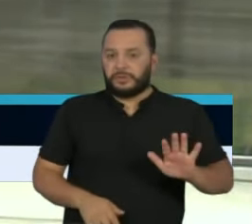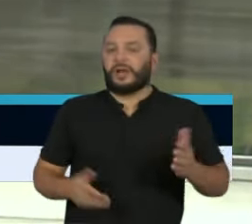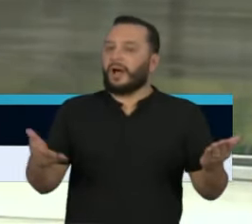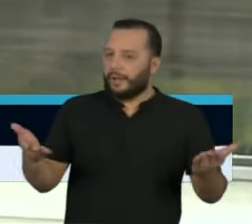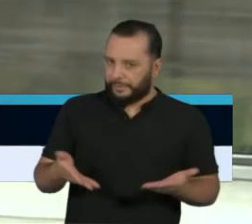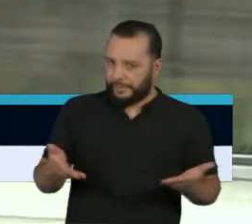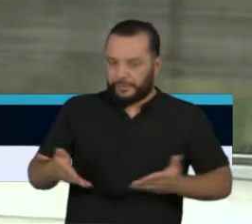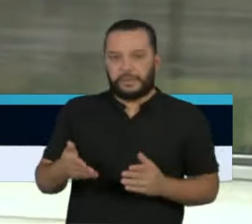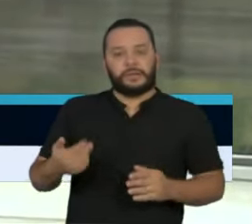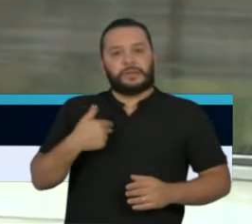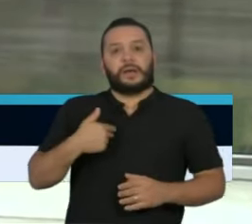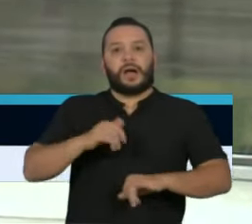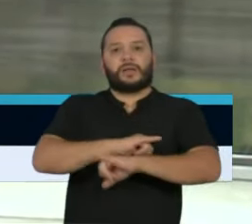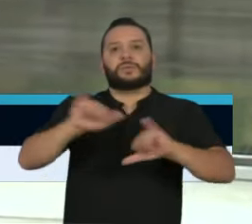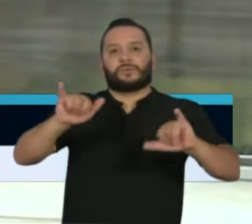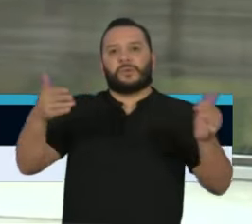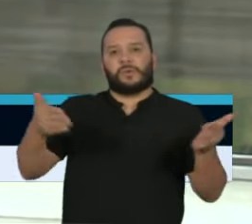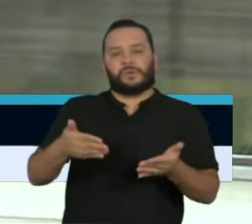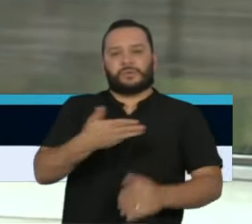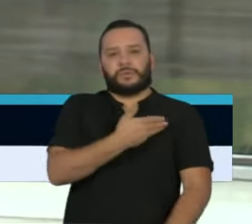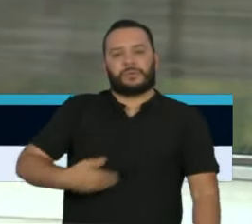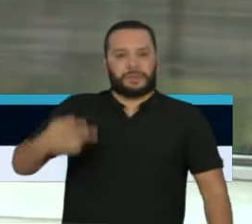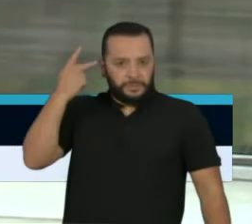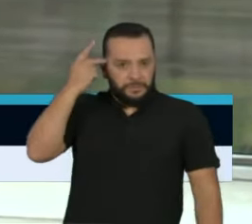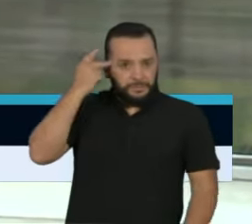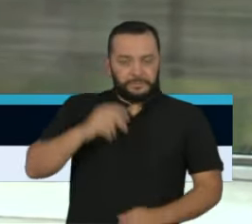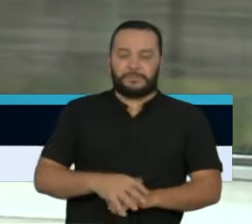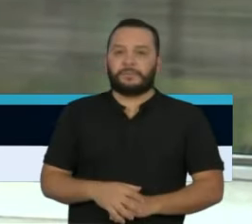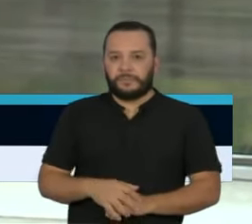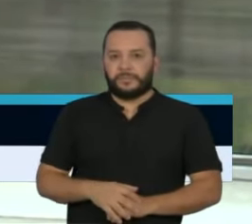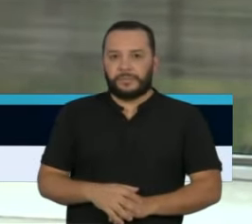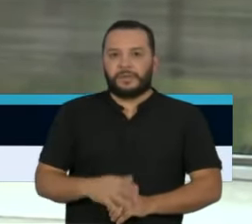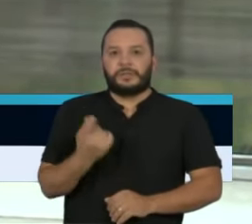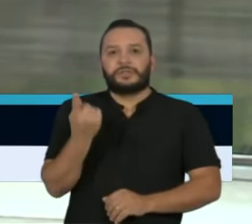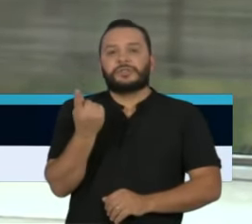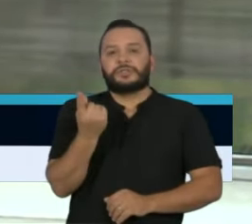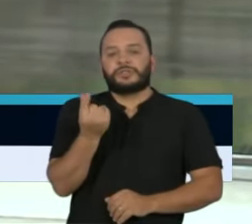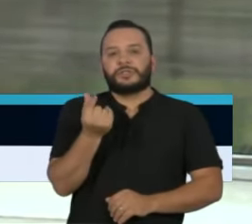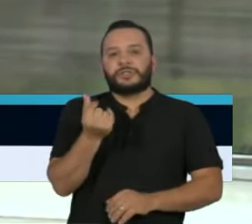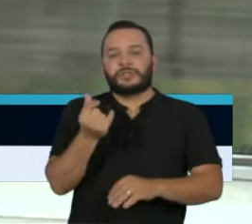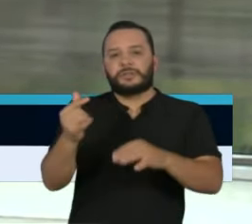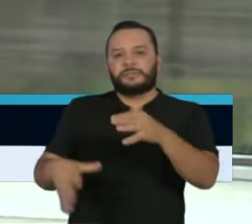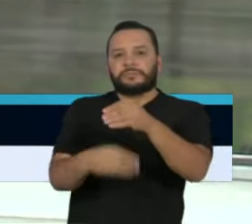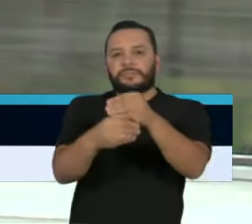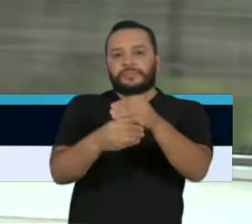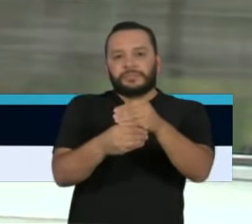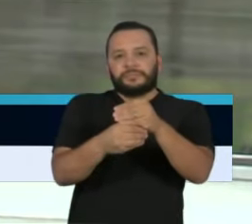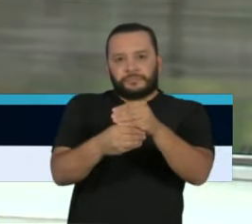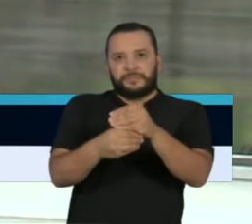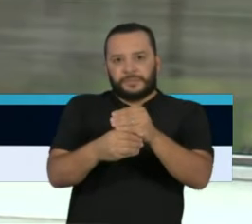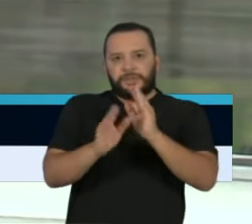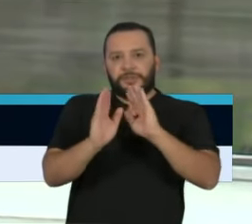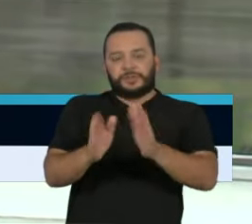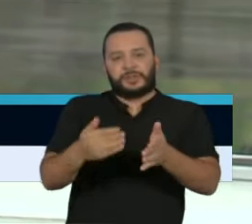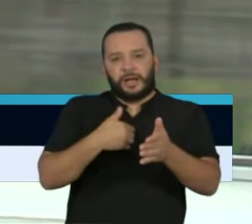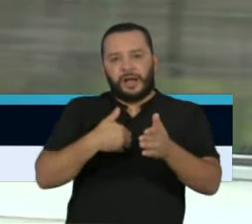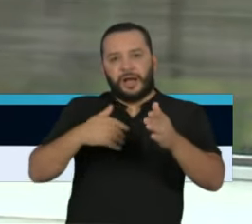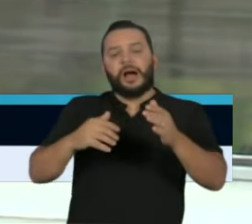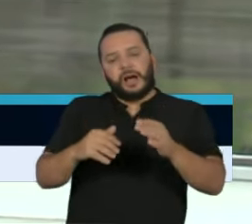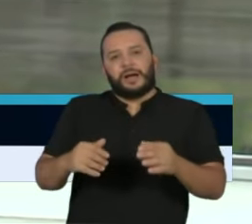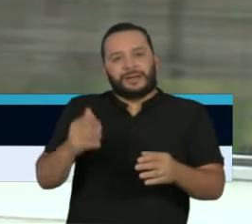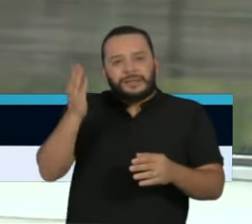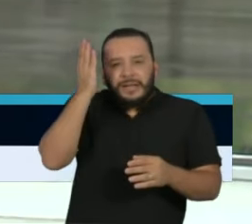Paulo no dia de hoje. Crédito suplementar para o atendimento ao microcrédito,